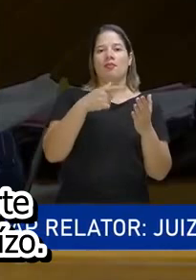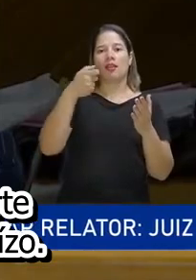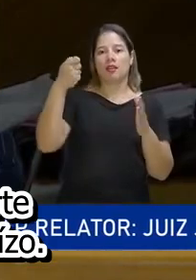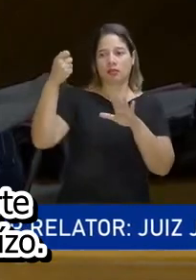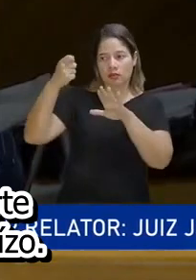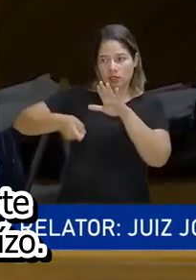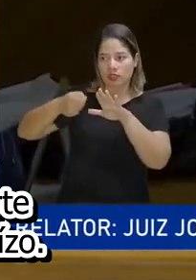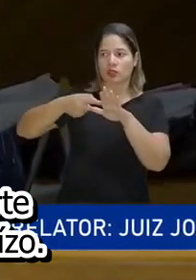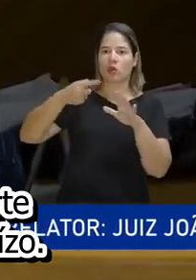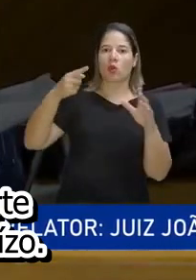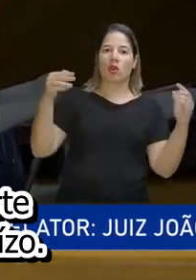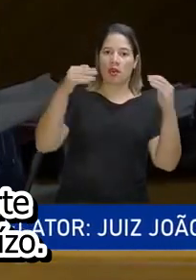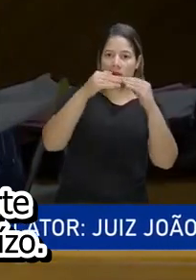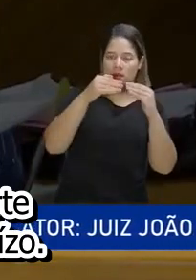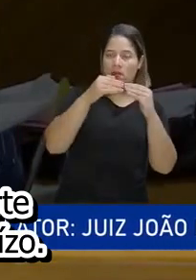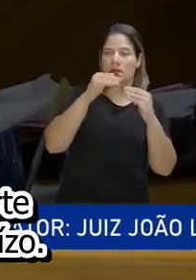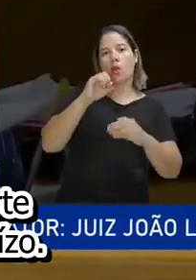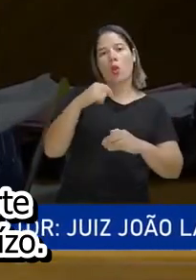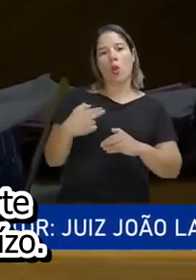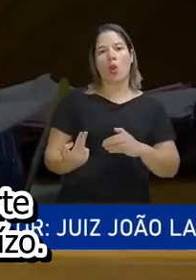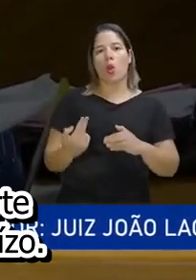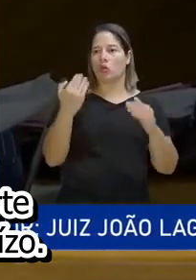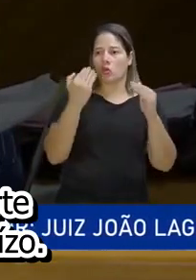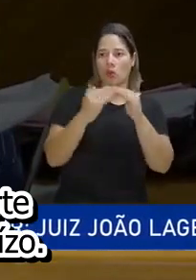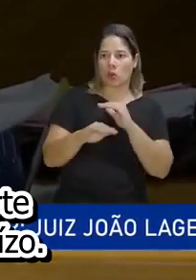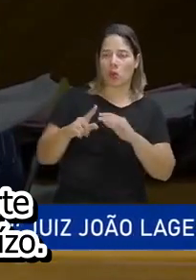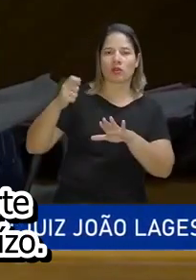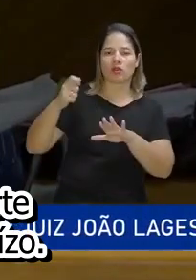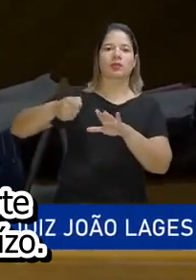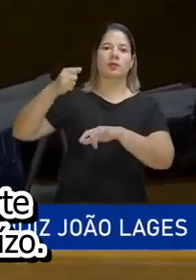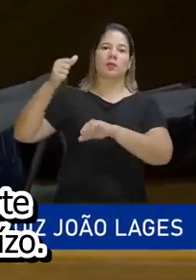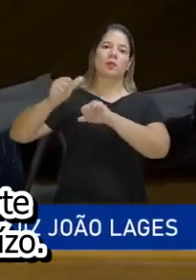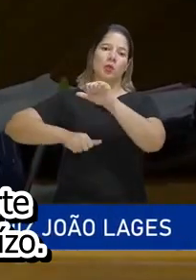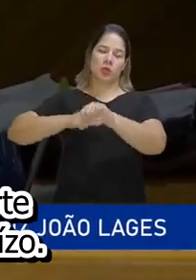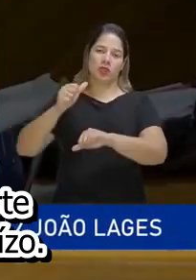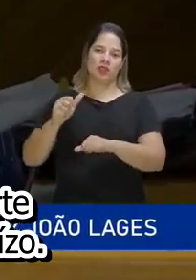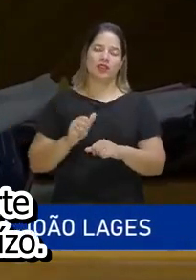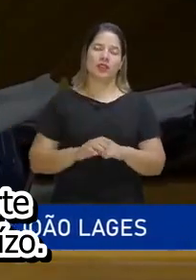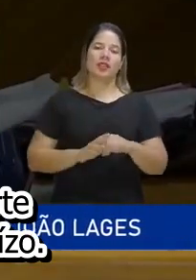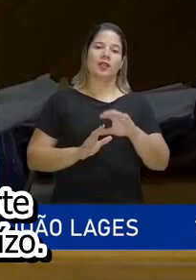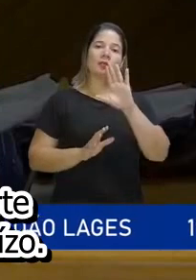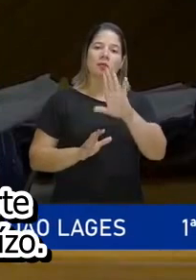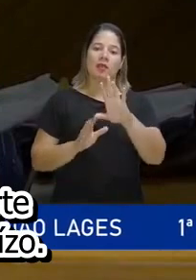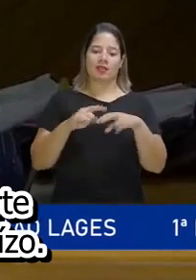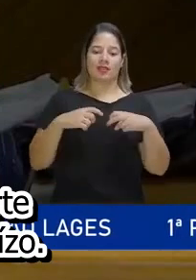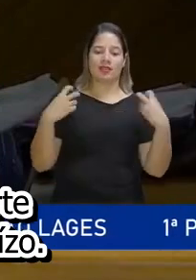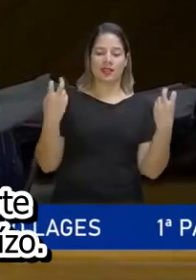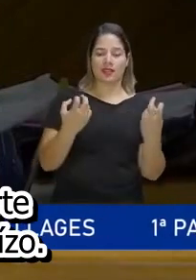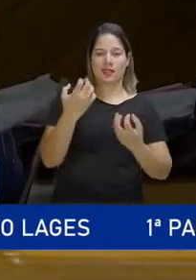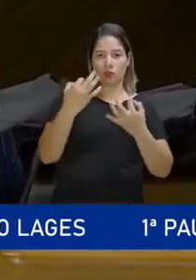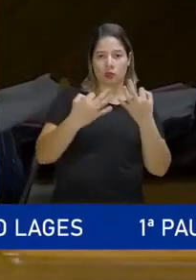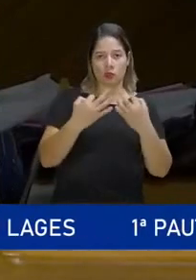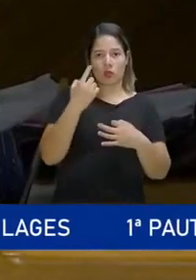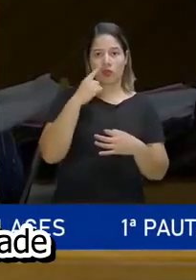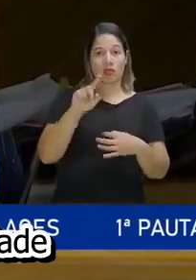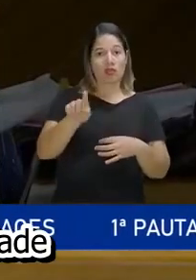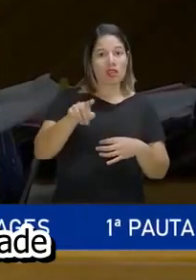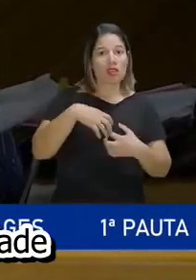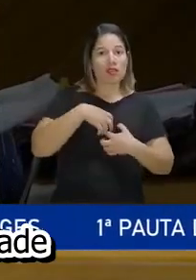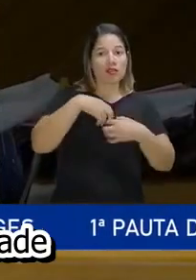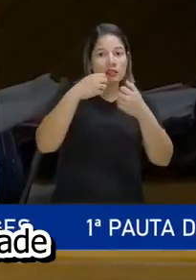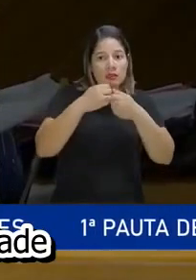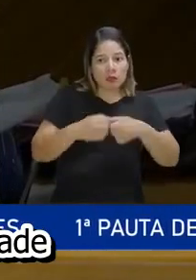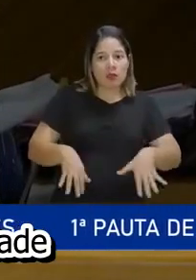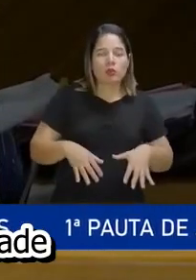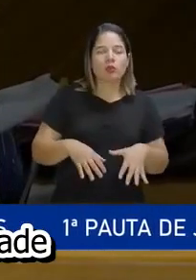monocrática proferida por membro do tribunal, quando a parte considerar que tal decisão lhe trouxe algum prejuízo. No